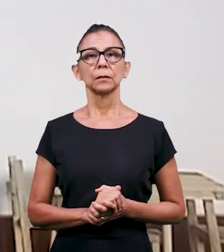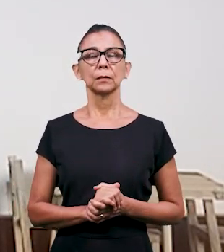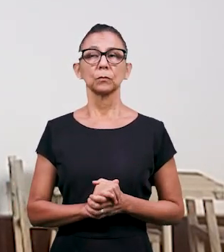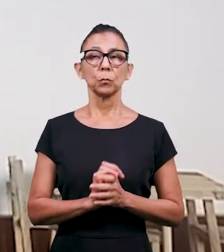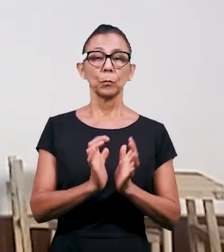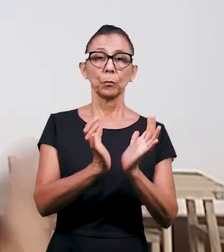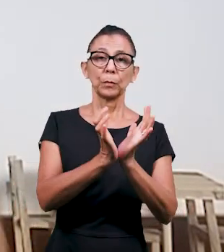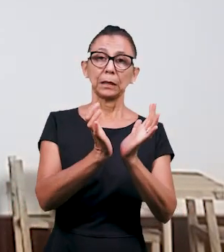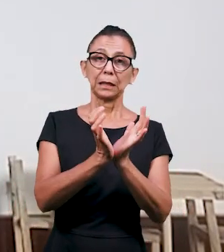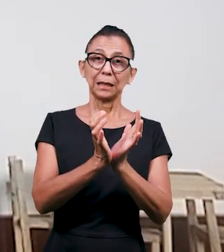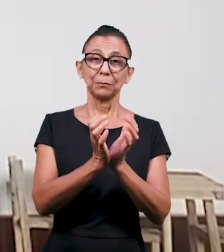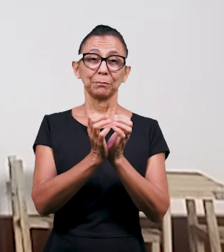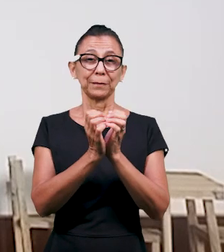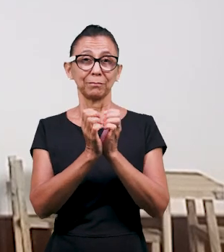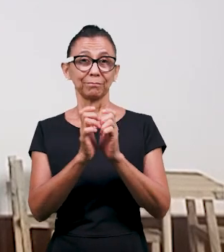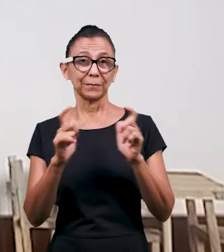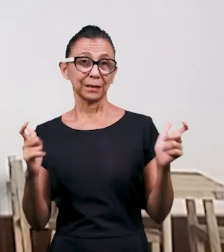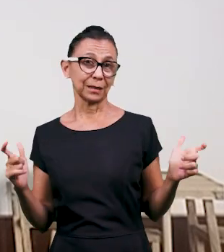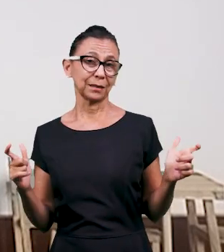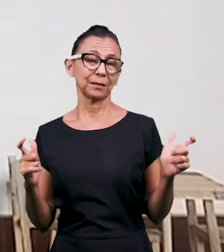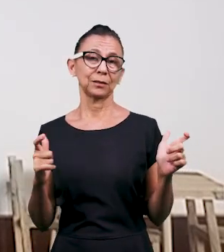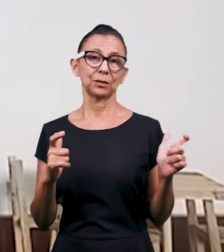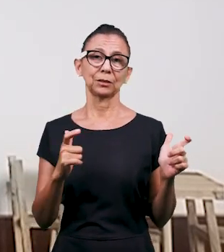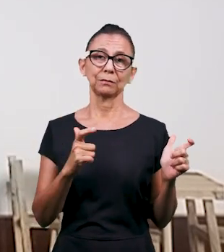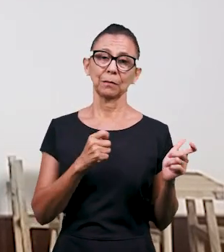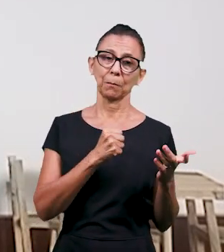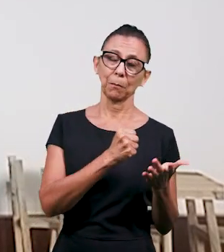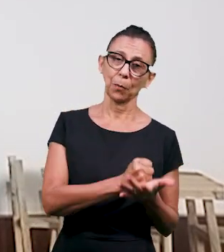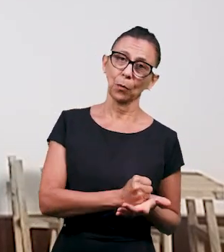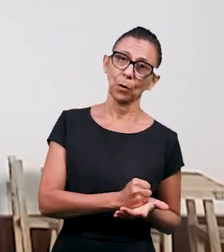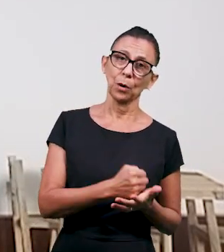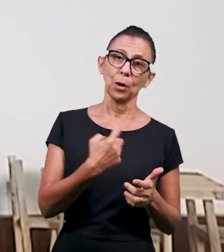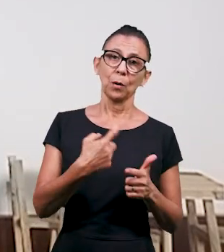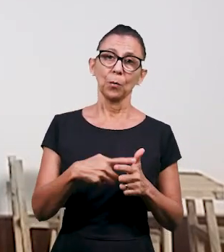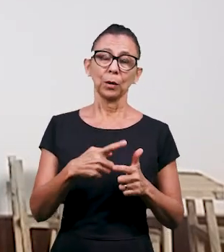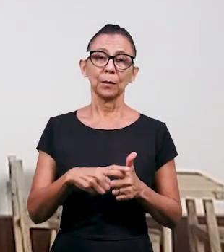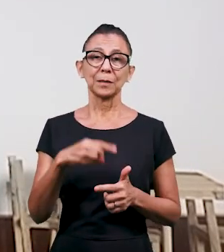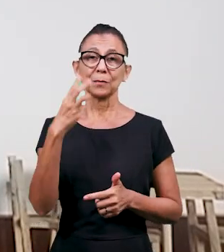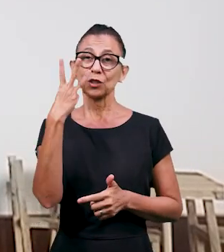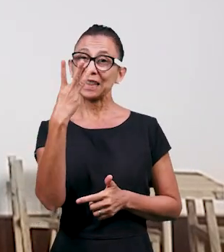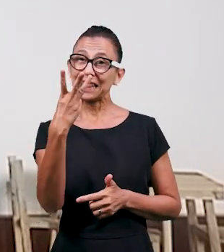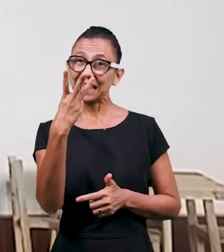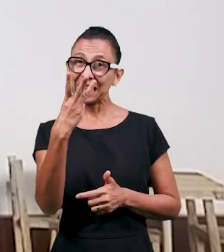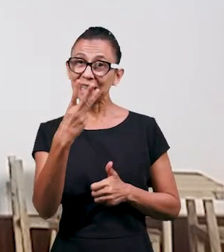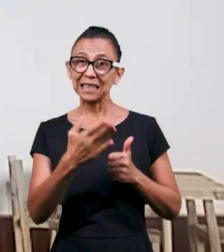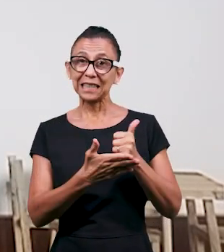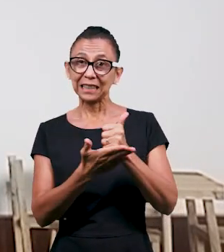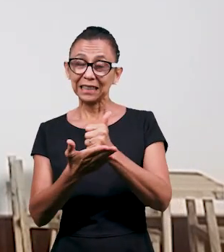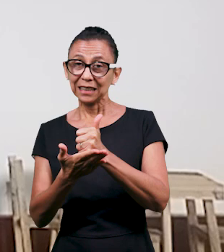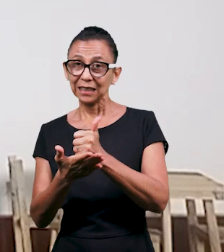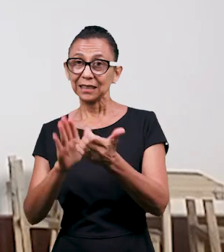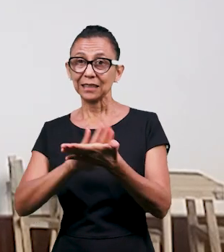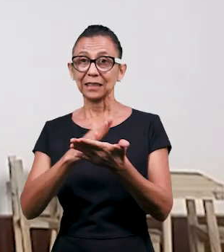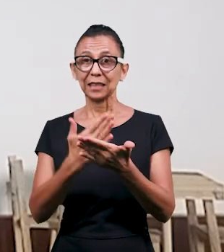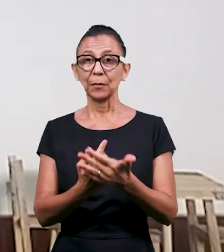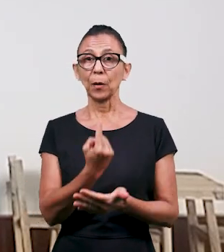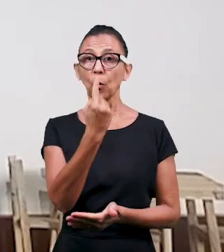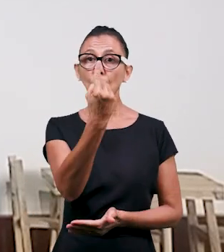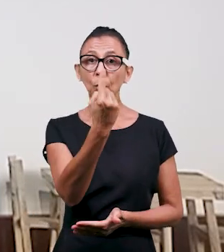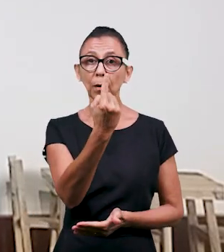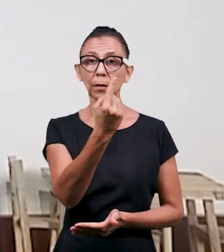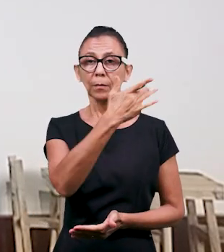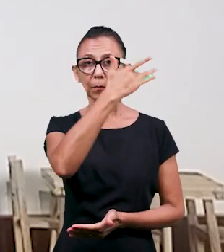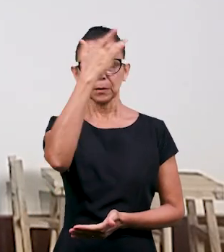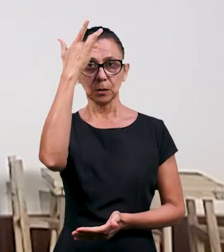nós precisamos de uma equipe muito grande para auxiliá-lo. Nós precisamos de 3 guias intérpretes por surdo cego. Então, quando nós